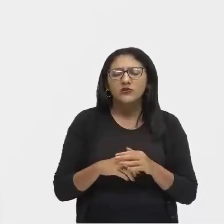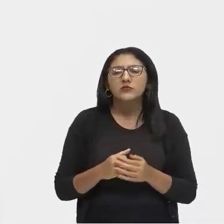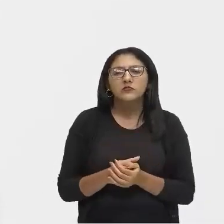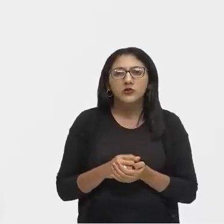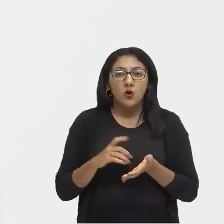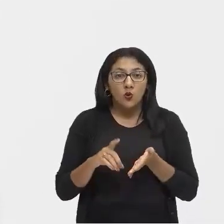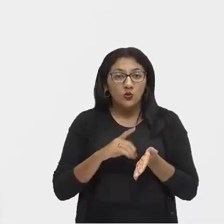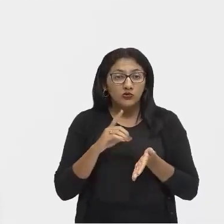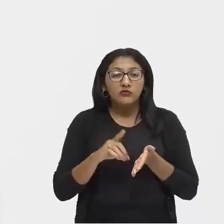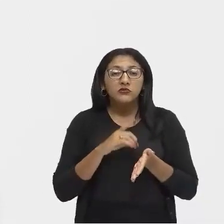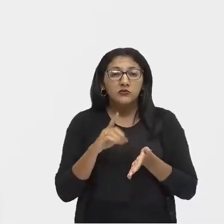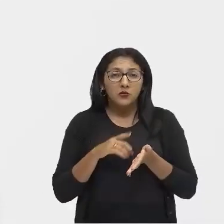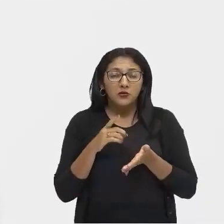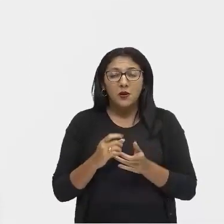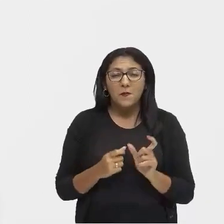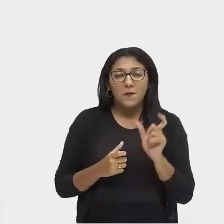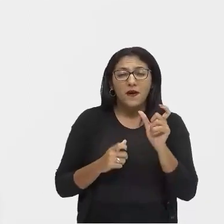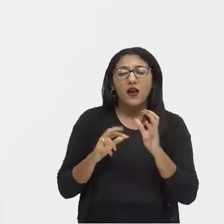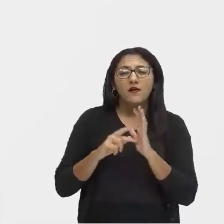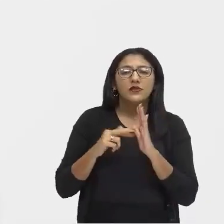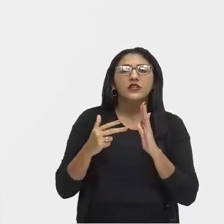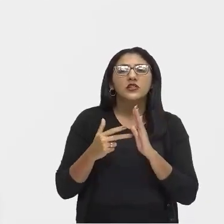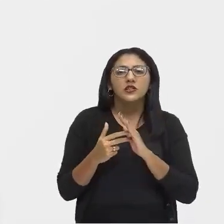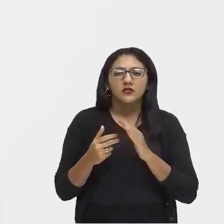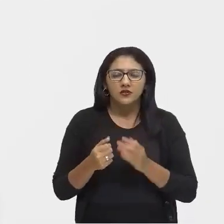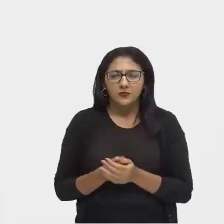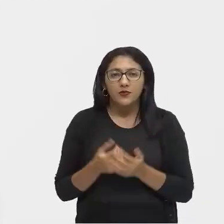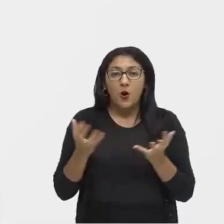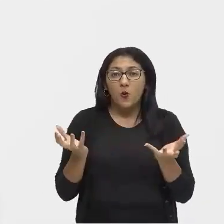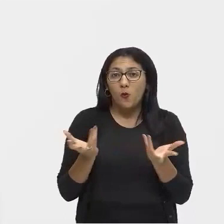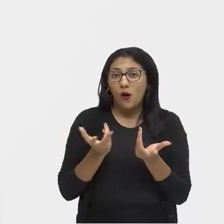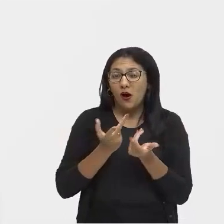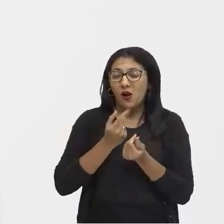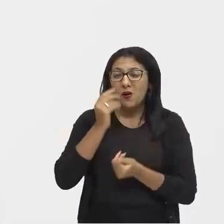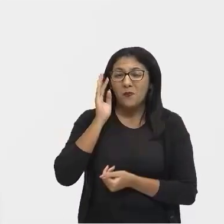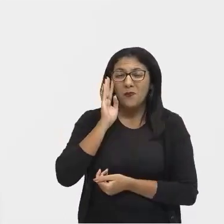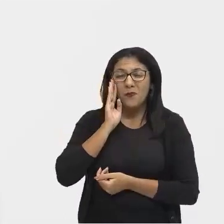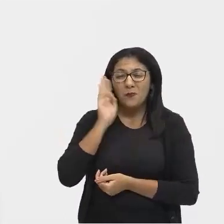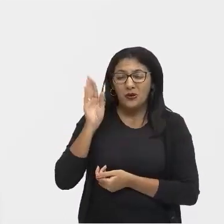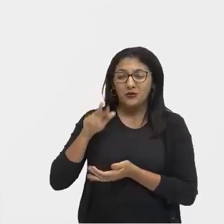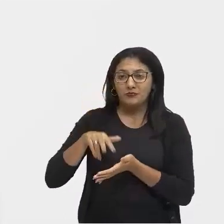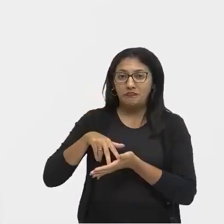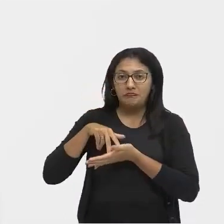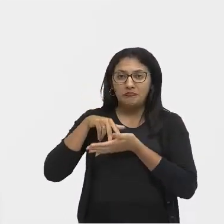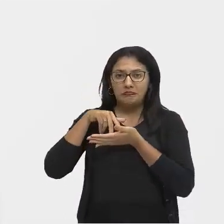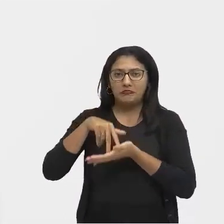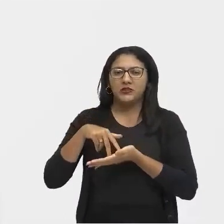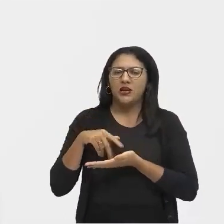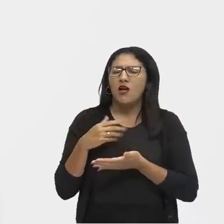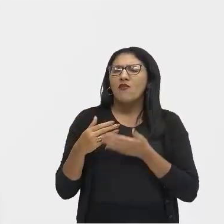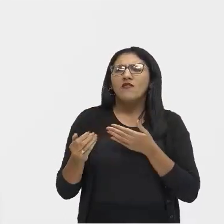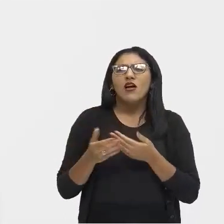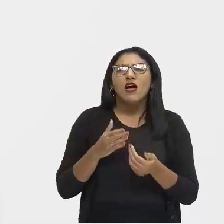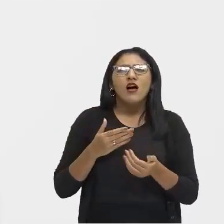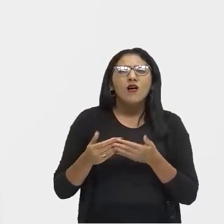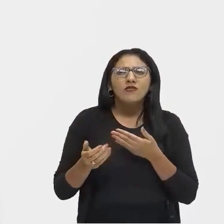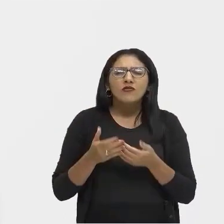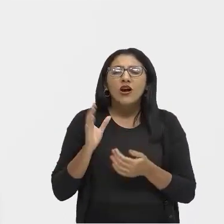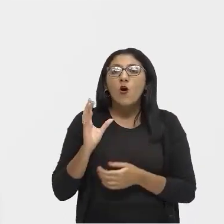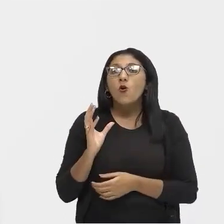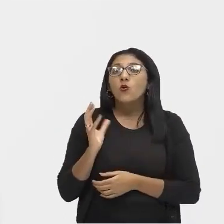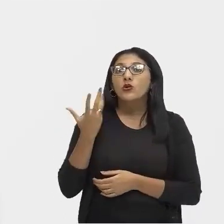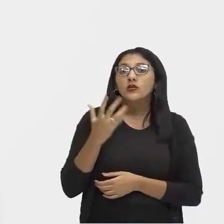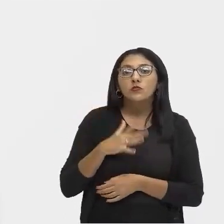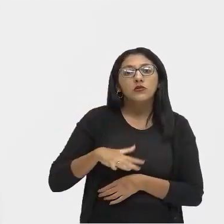com o dicionário, protagonismo significa qualidade do que se destaca em qualquer acontecimento, área